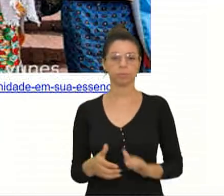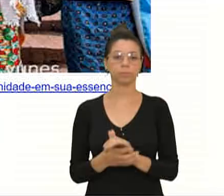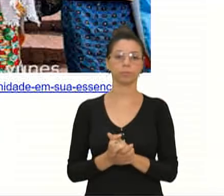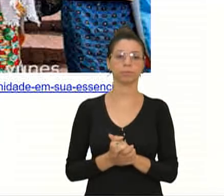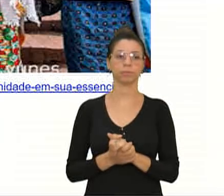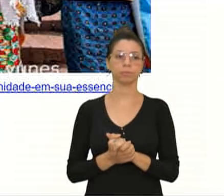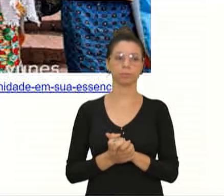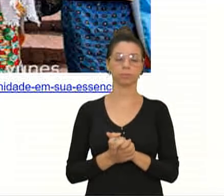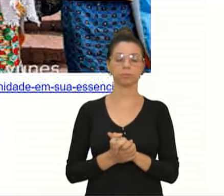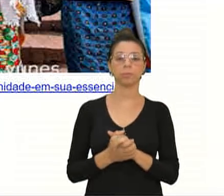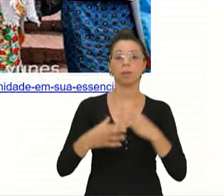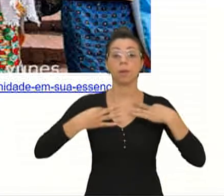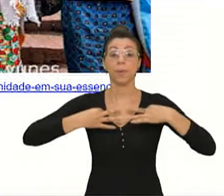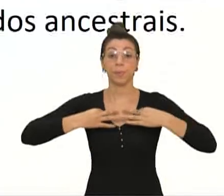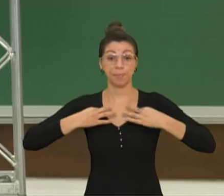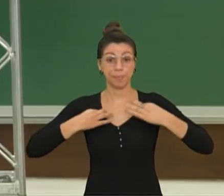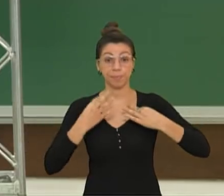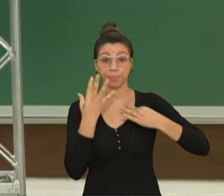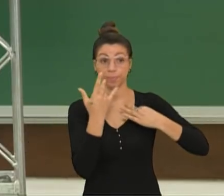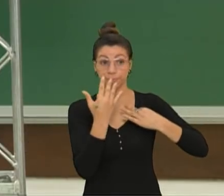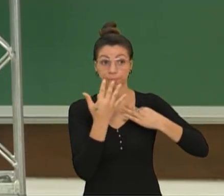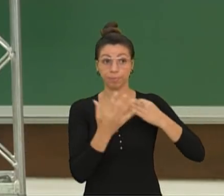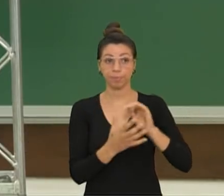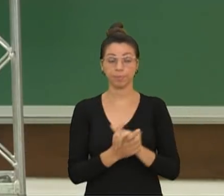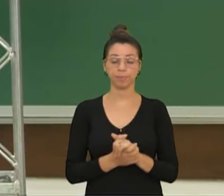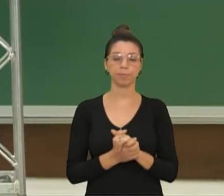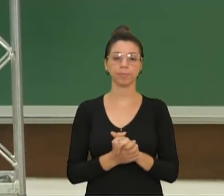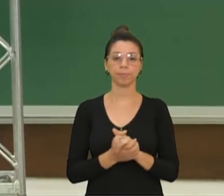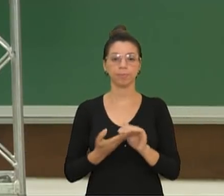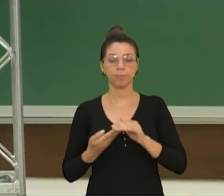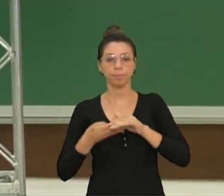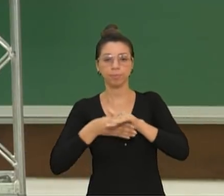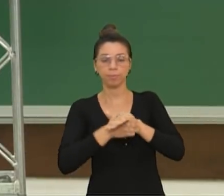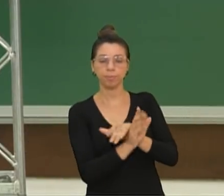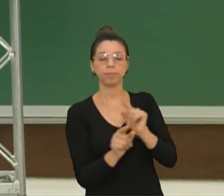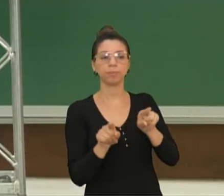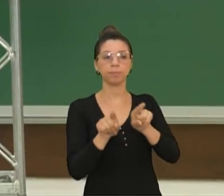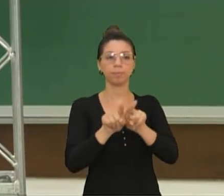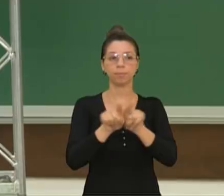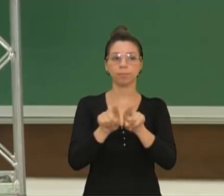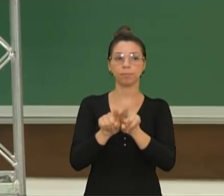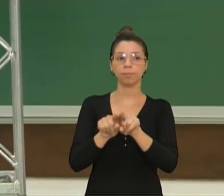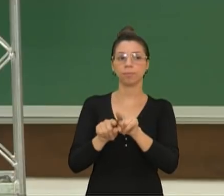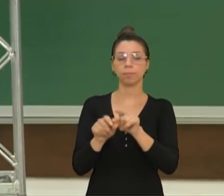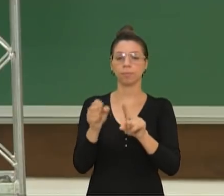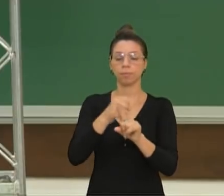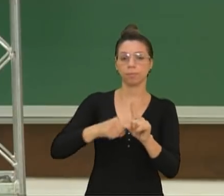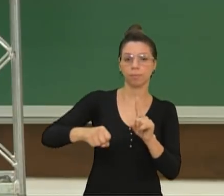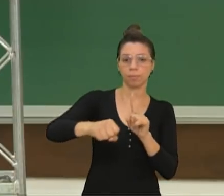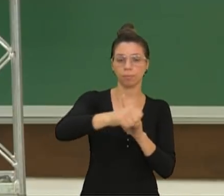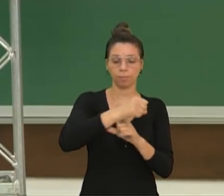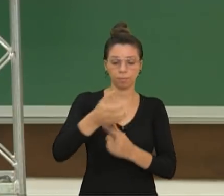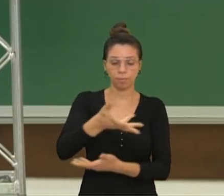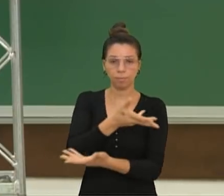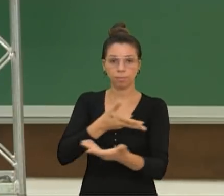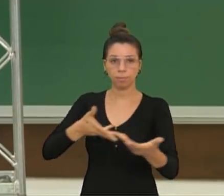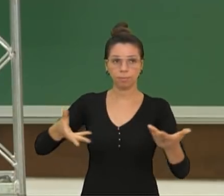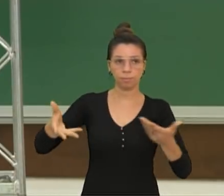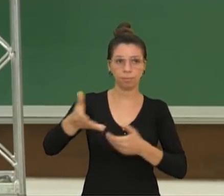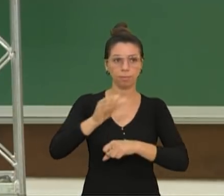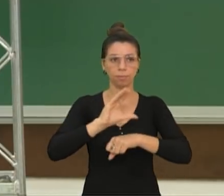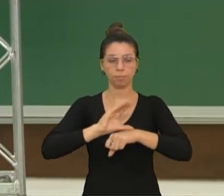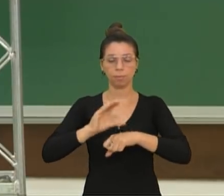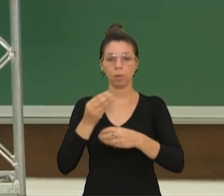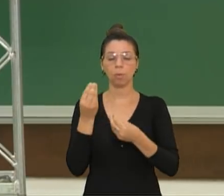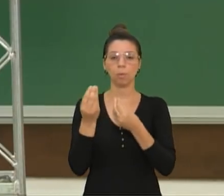exemplo aqui das roupas coloridas. Os costumes ou a organização da sociedade, ou ainda a Constituição,